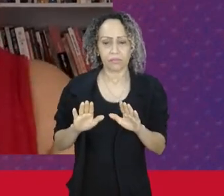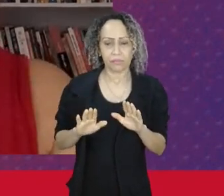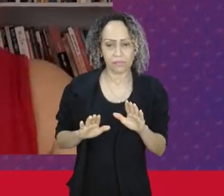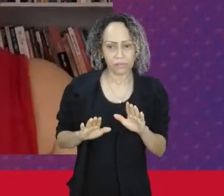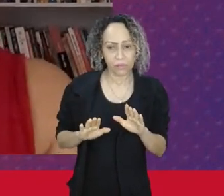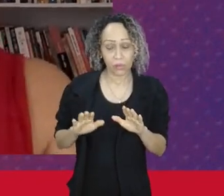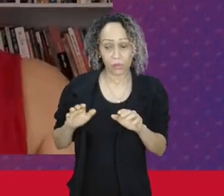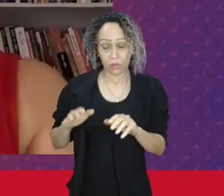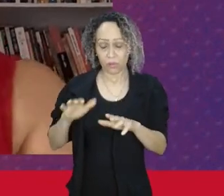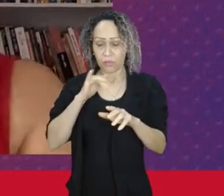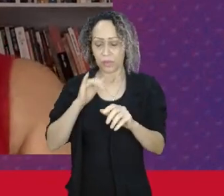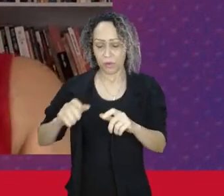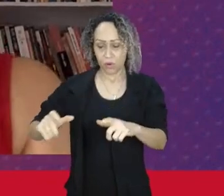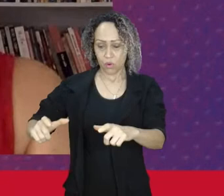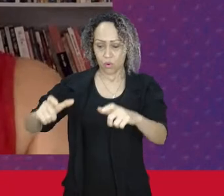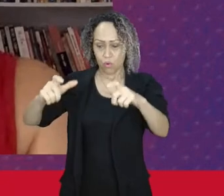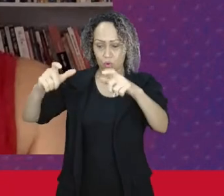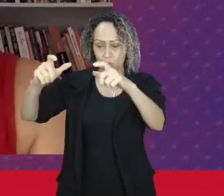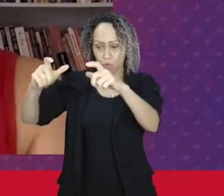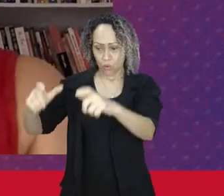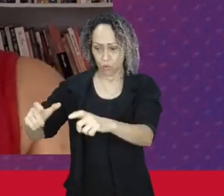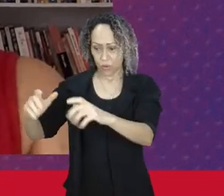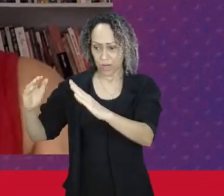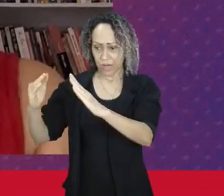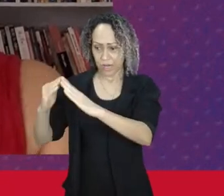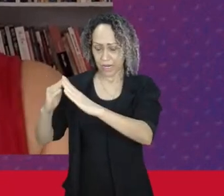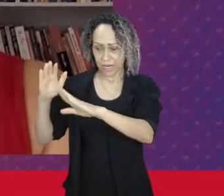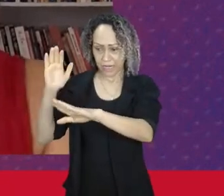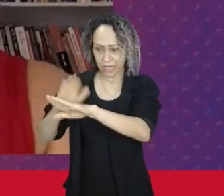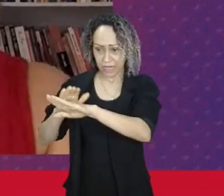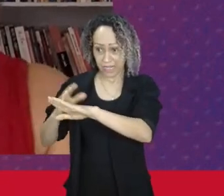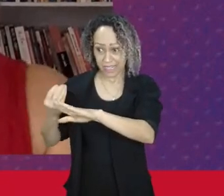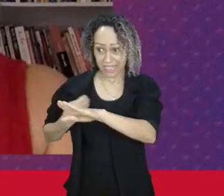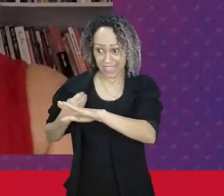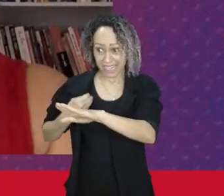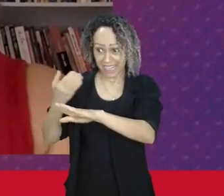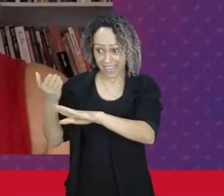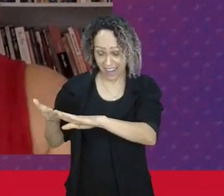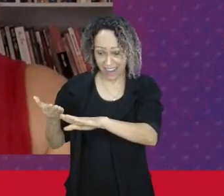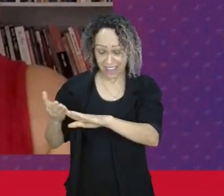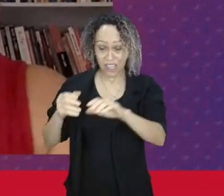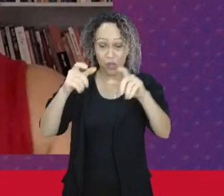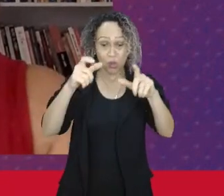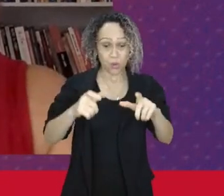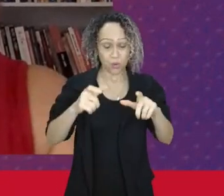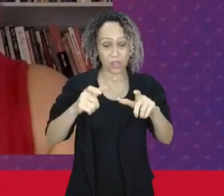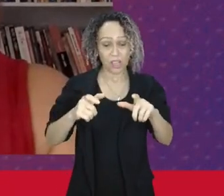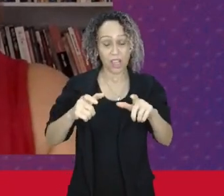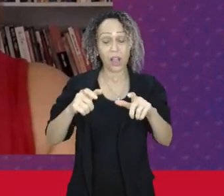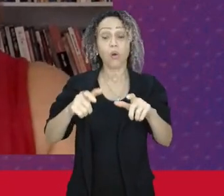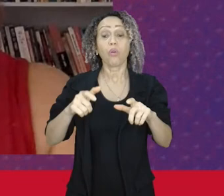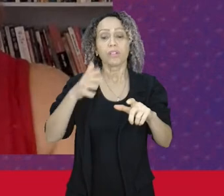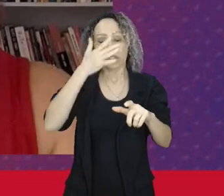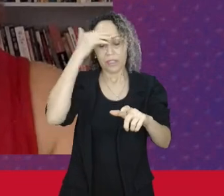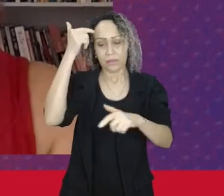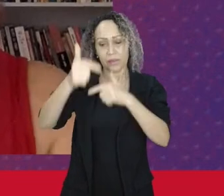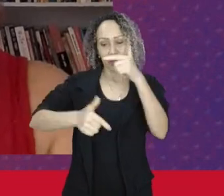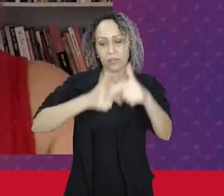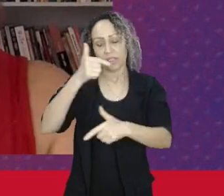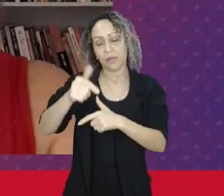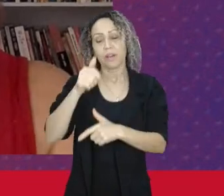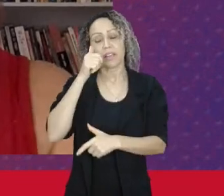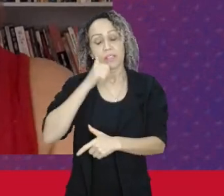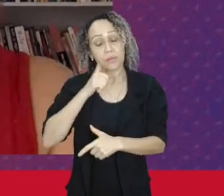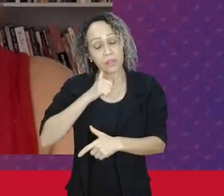o espaço doméstico e o espaço público. E essa divisão se dá pela divisão sexual do espaço e